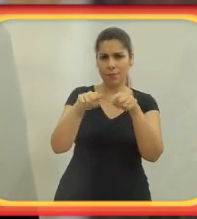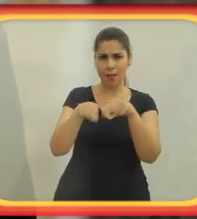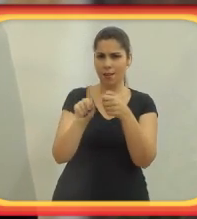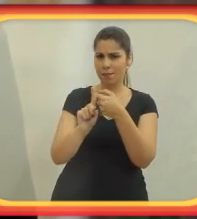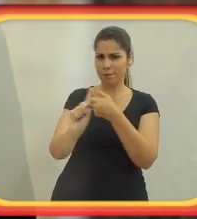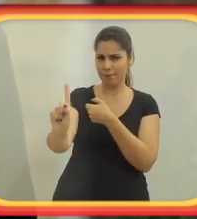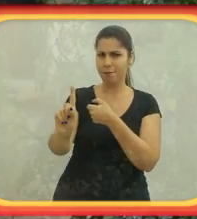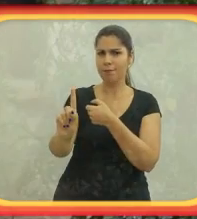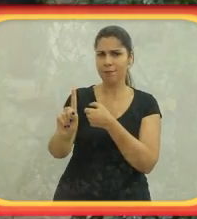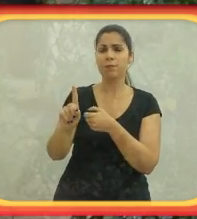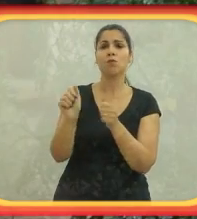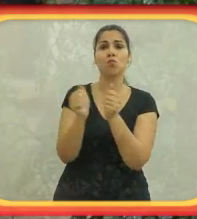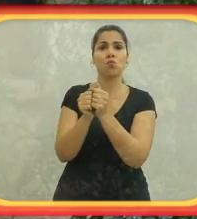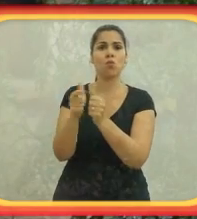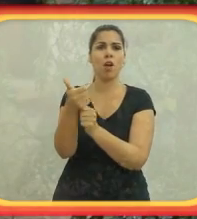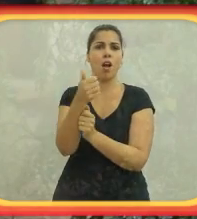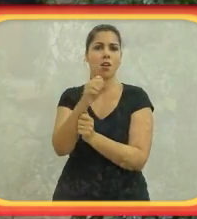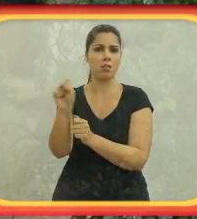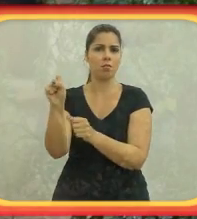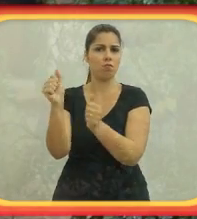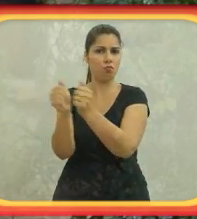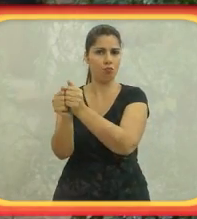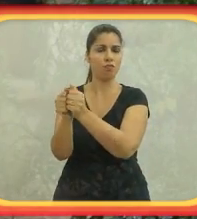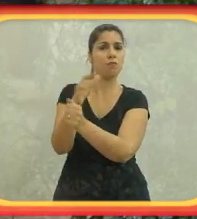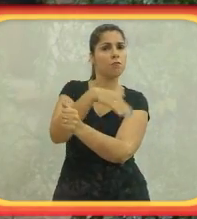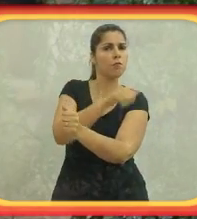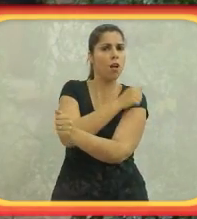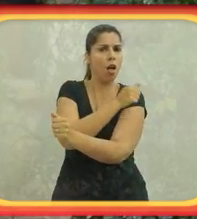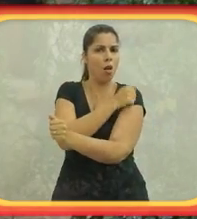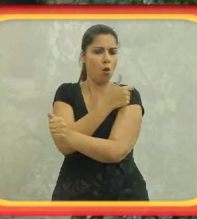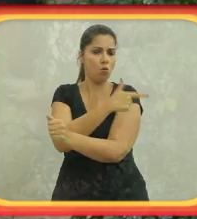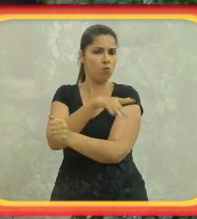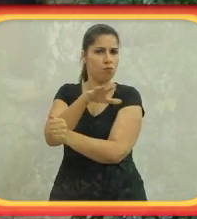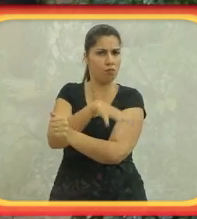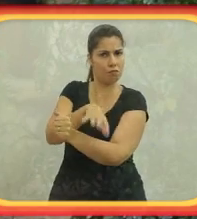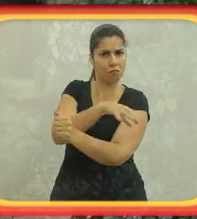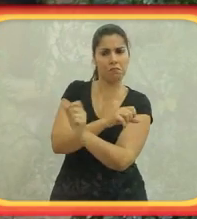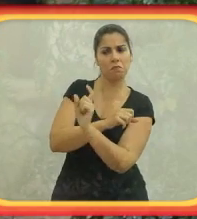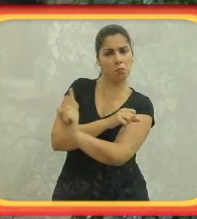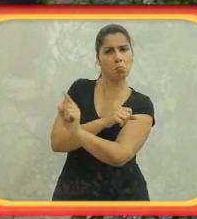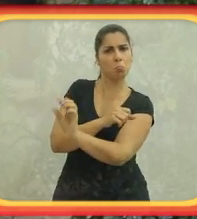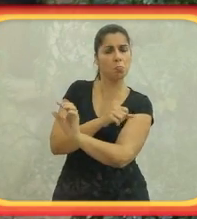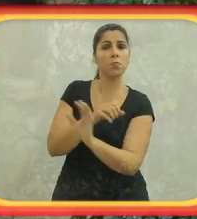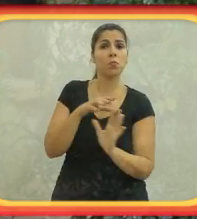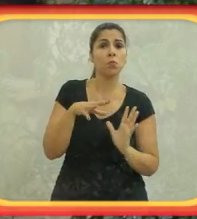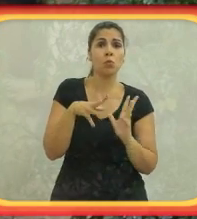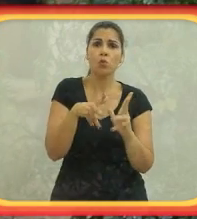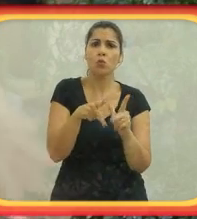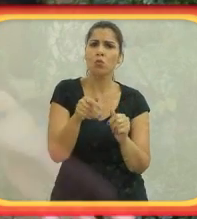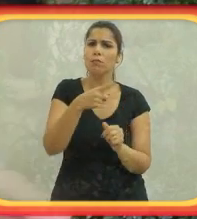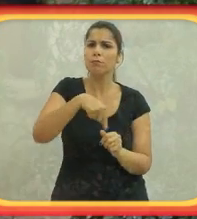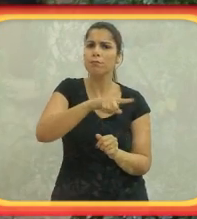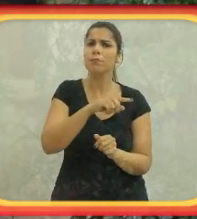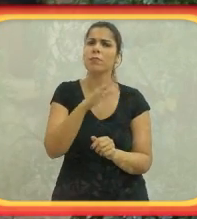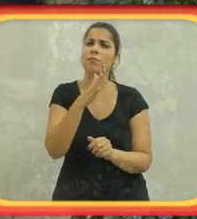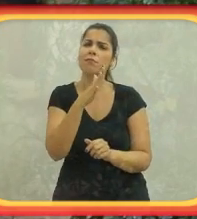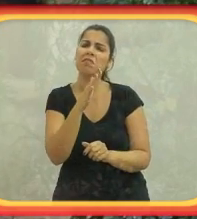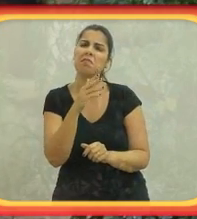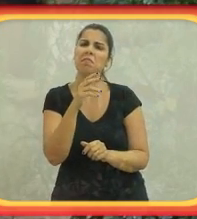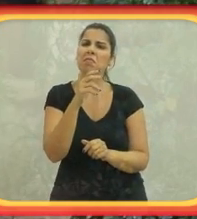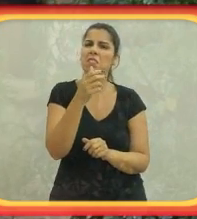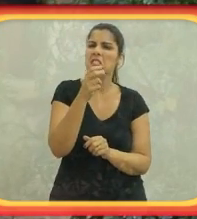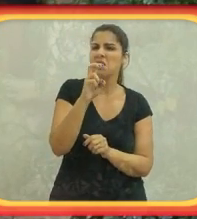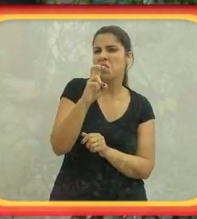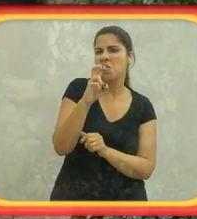Eu fui deixá-la no colégio, aí eu fui deixá-la dentro de sala de aula. Quando eu entrei dentro de sala, me apresentei para a